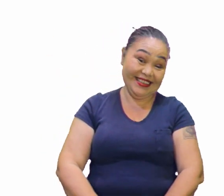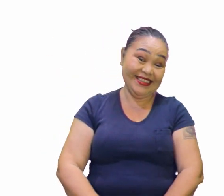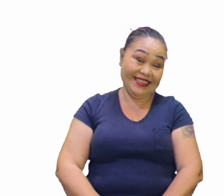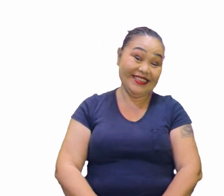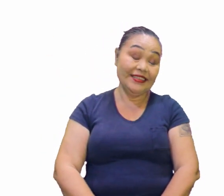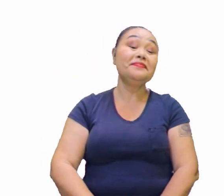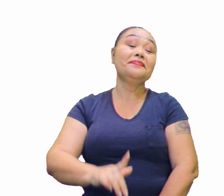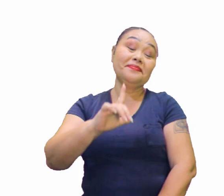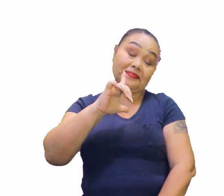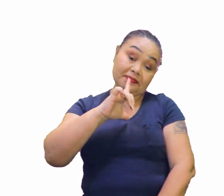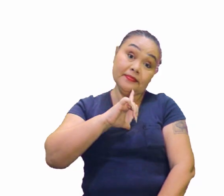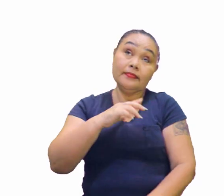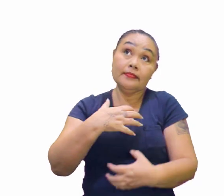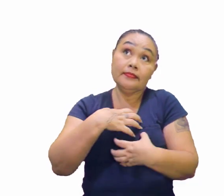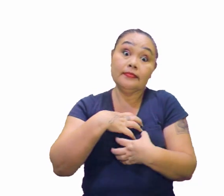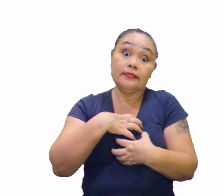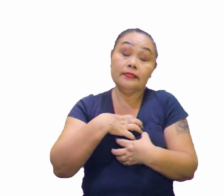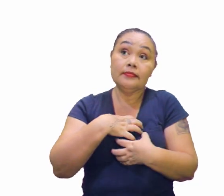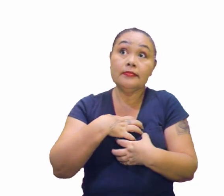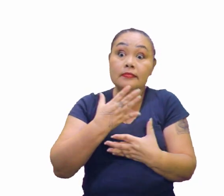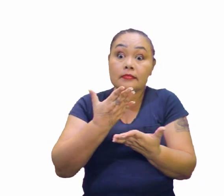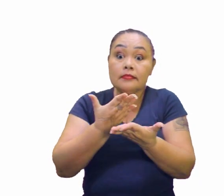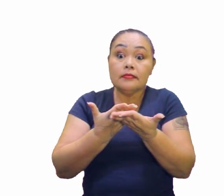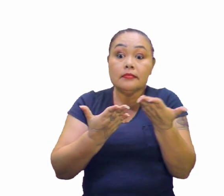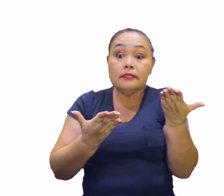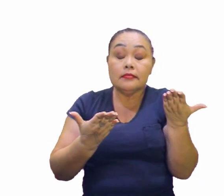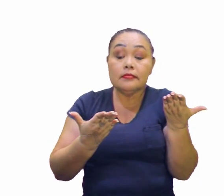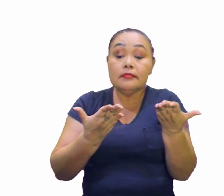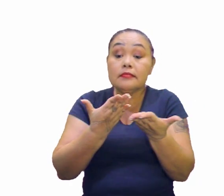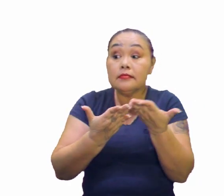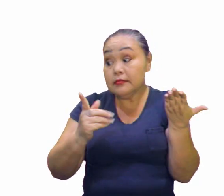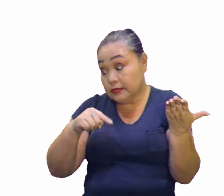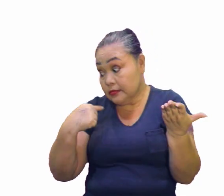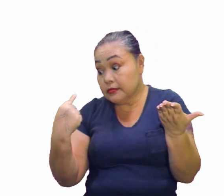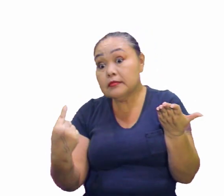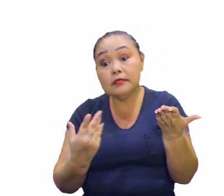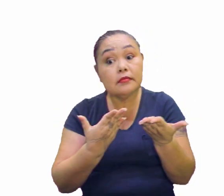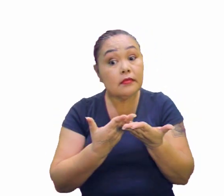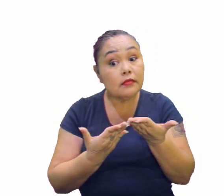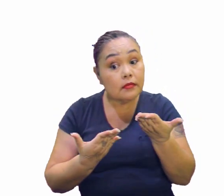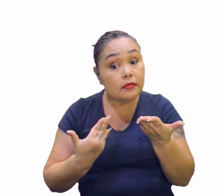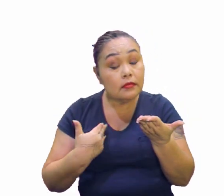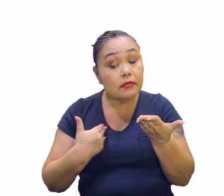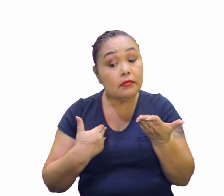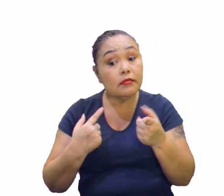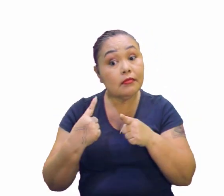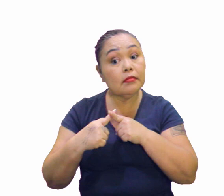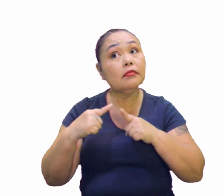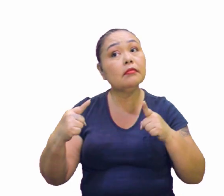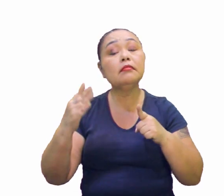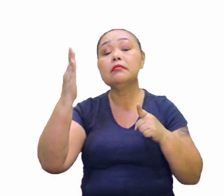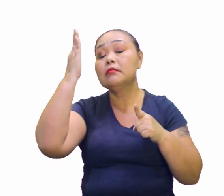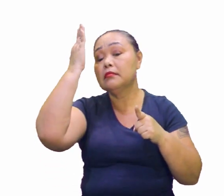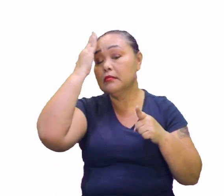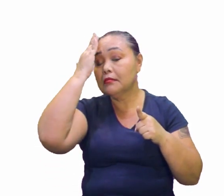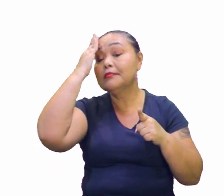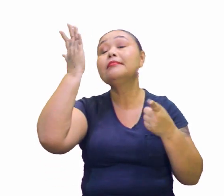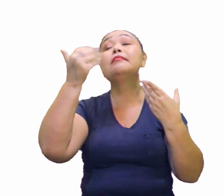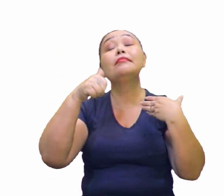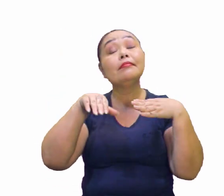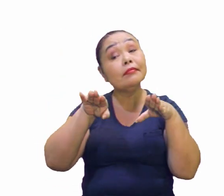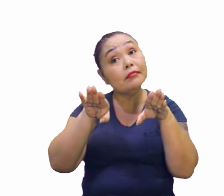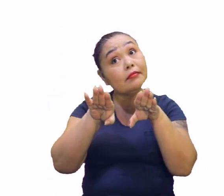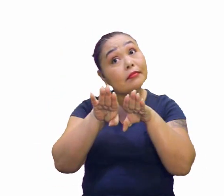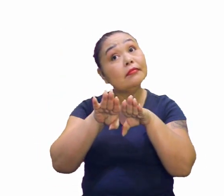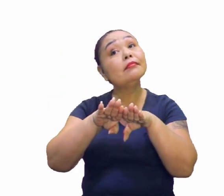E a gente tem essa sensação de que a gente perde, quem perde somos nós, ok? Mas a gente entende